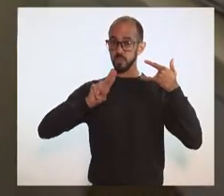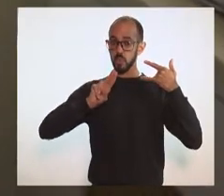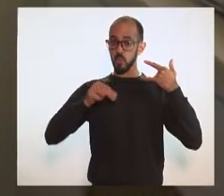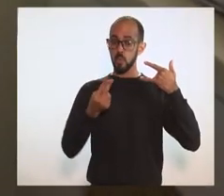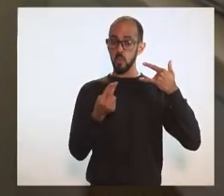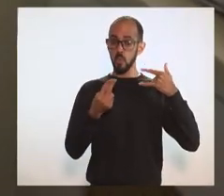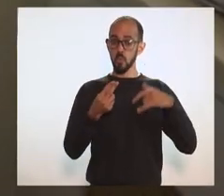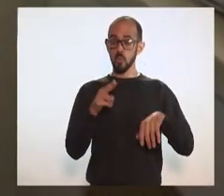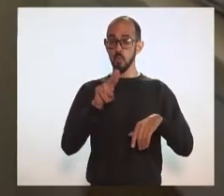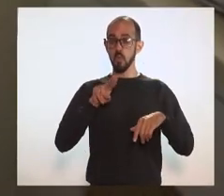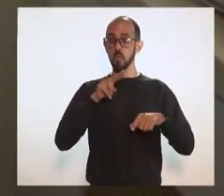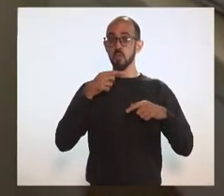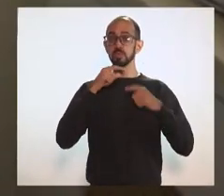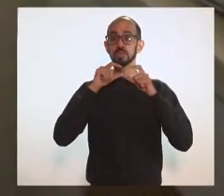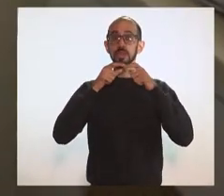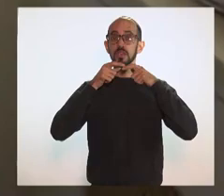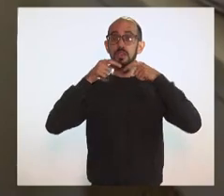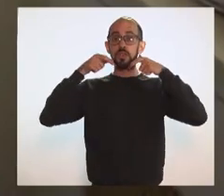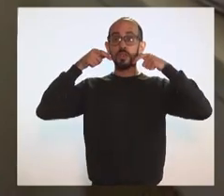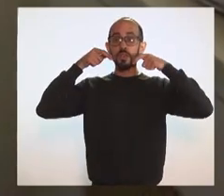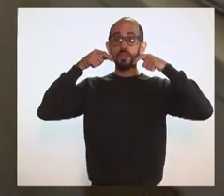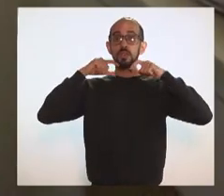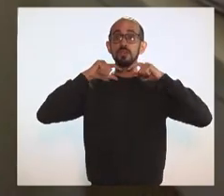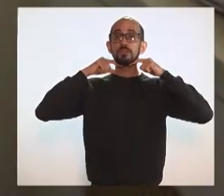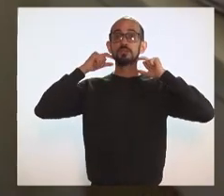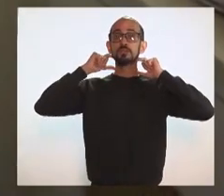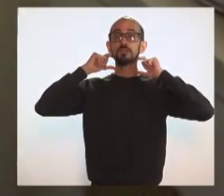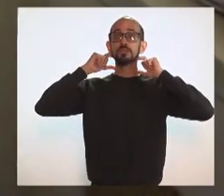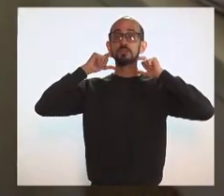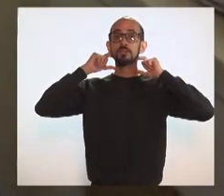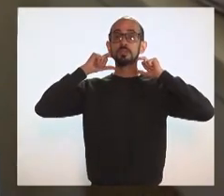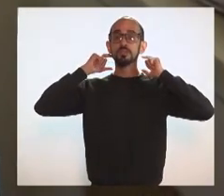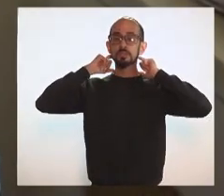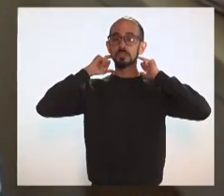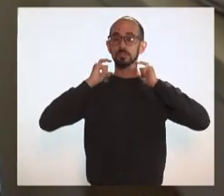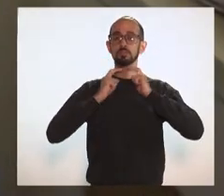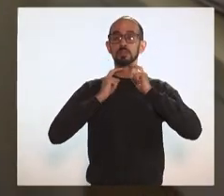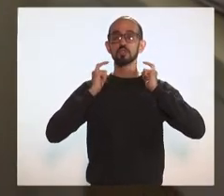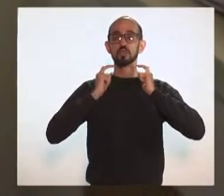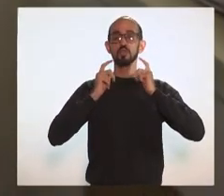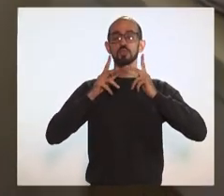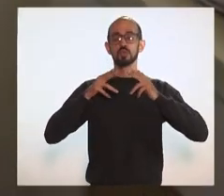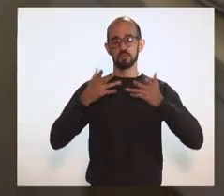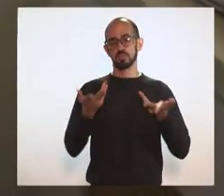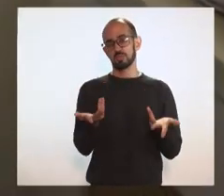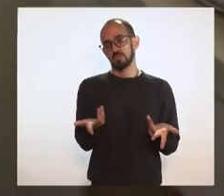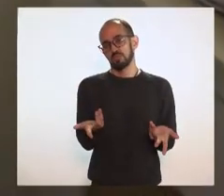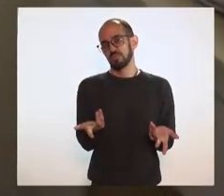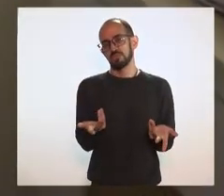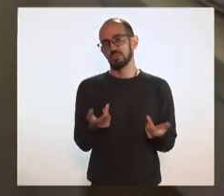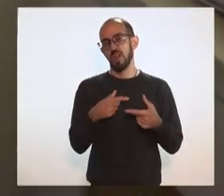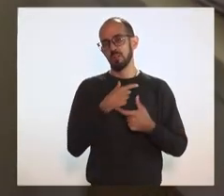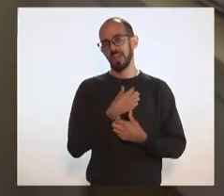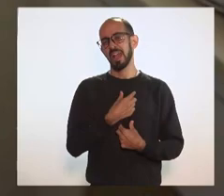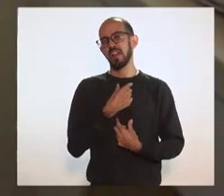máscara no pescoço, como fosse um lenço de adorno. Se vai para o